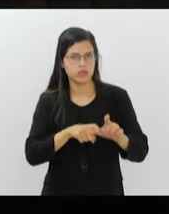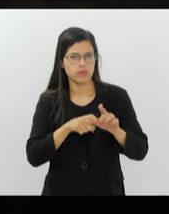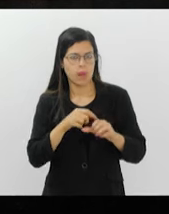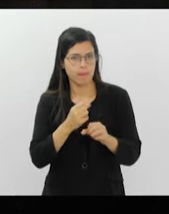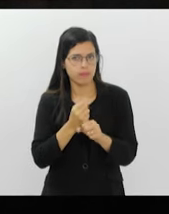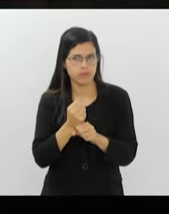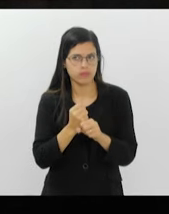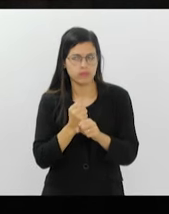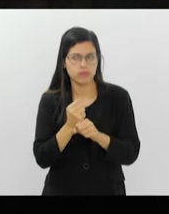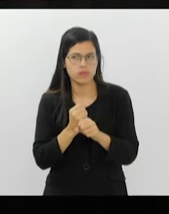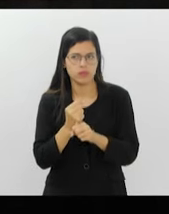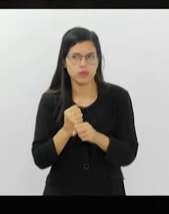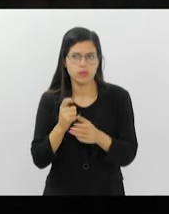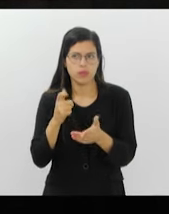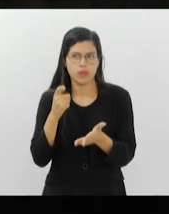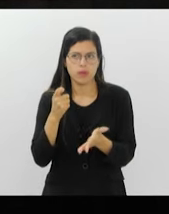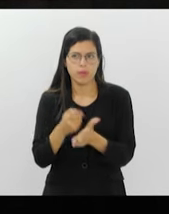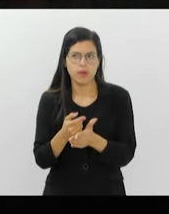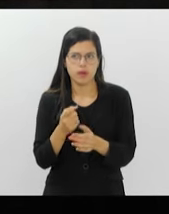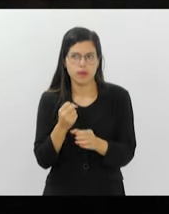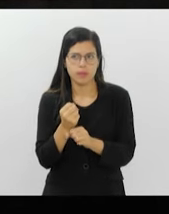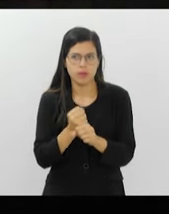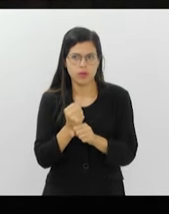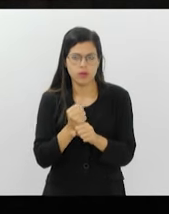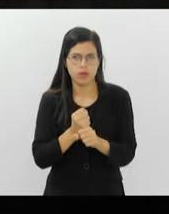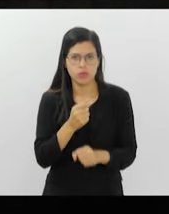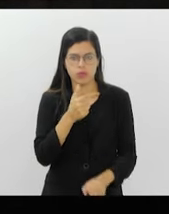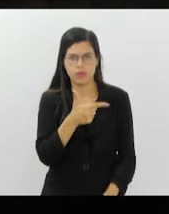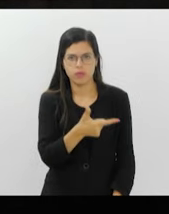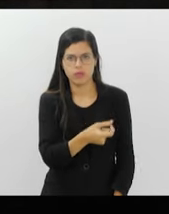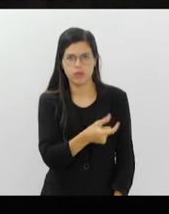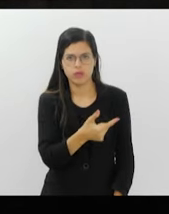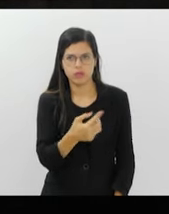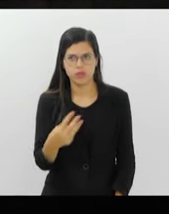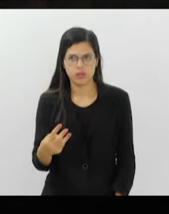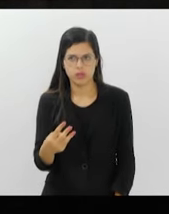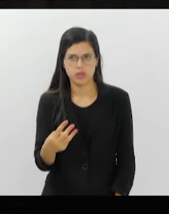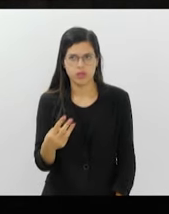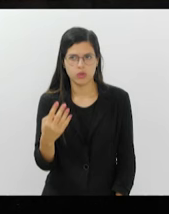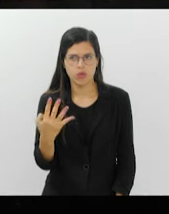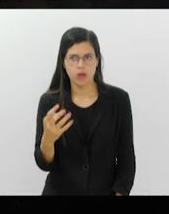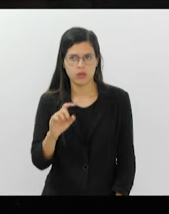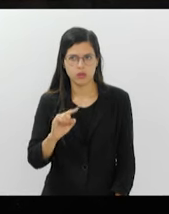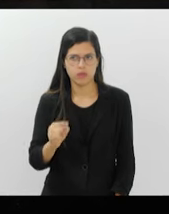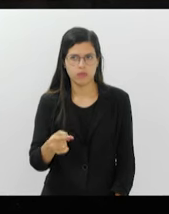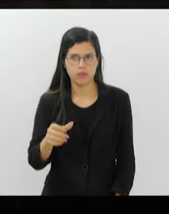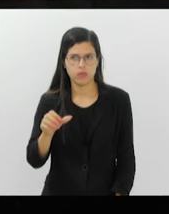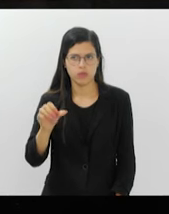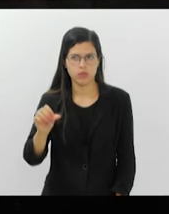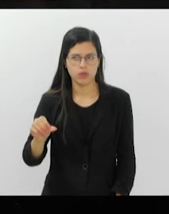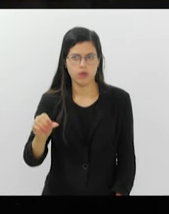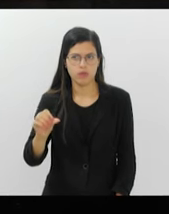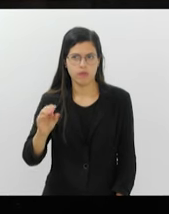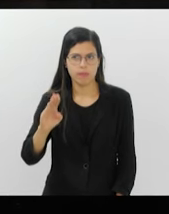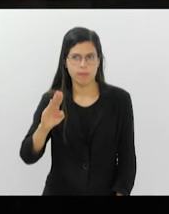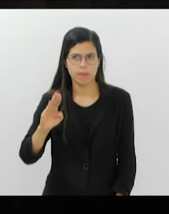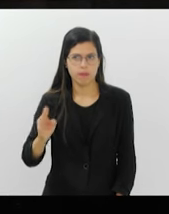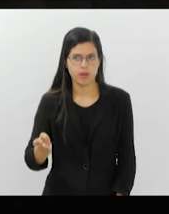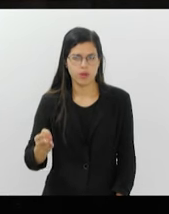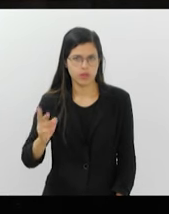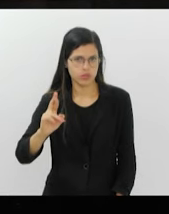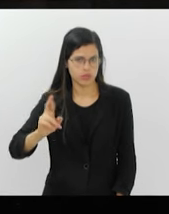aquilo que pagamos em 2023 Isto é 4,9 bilhões